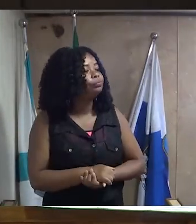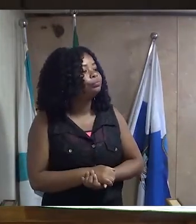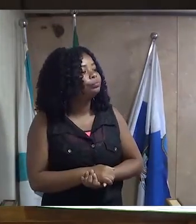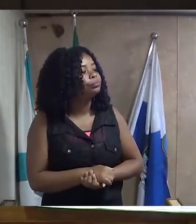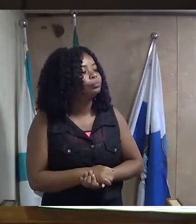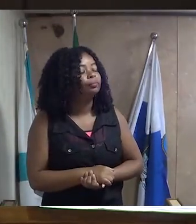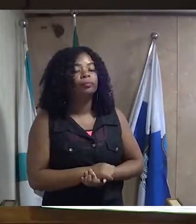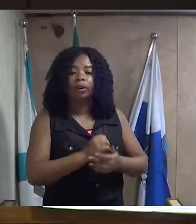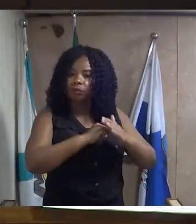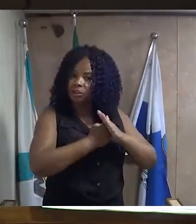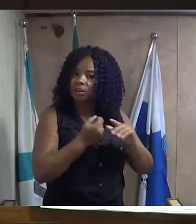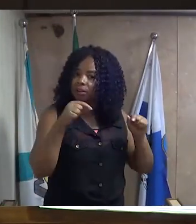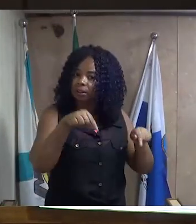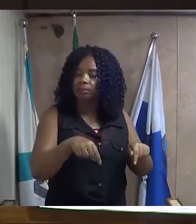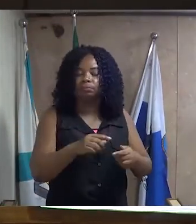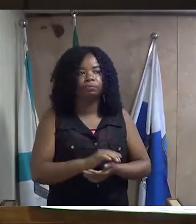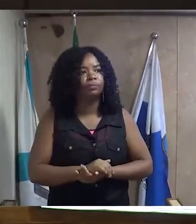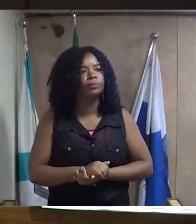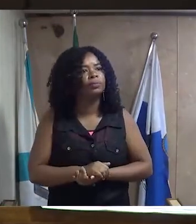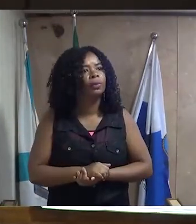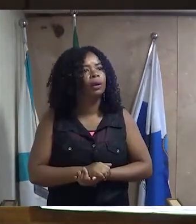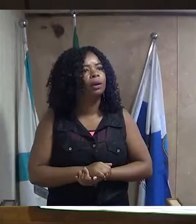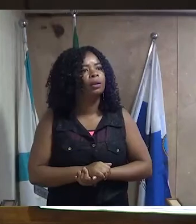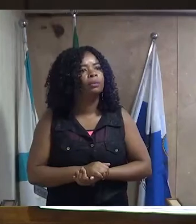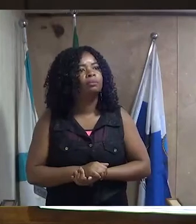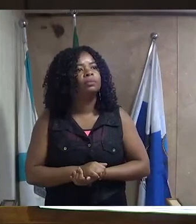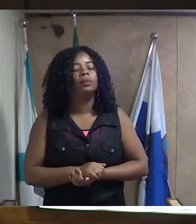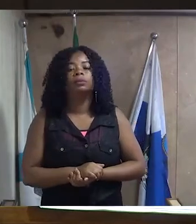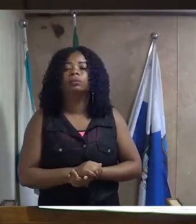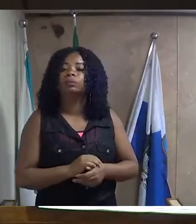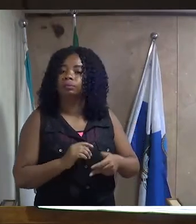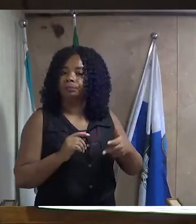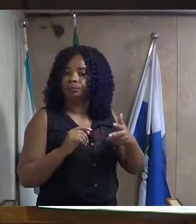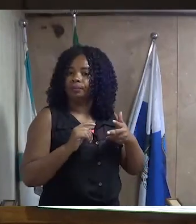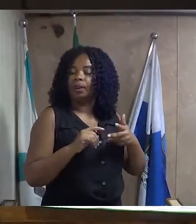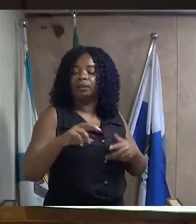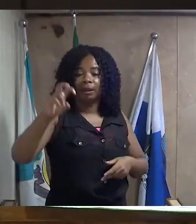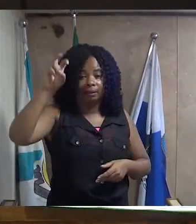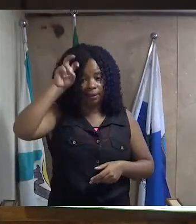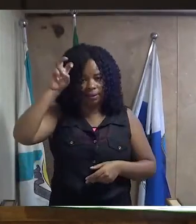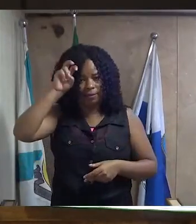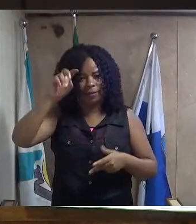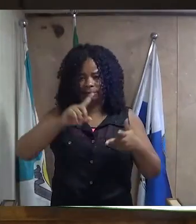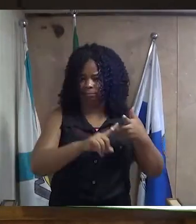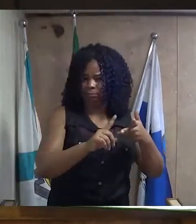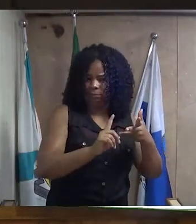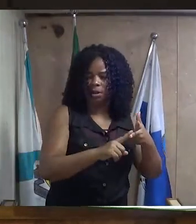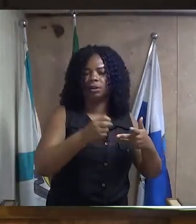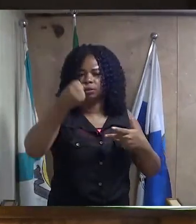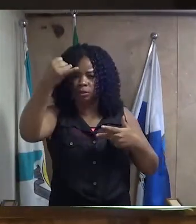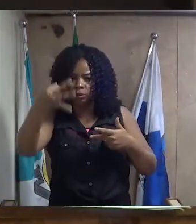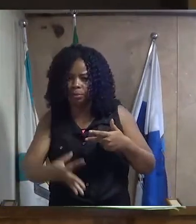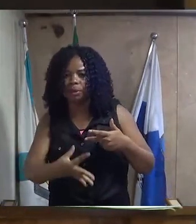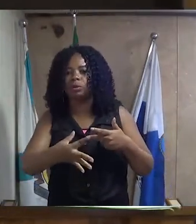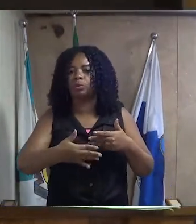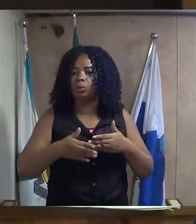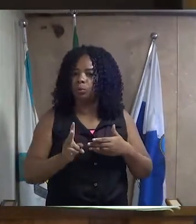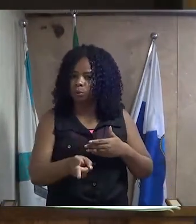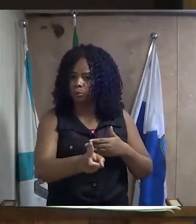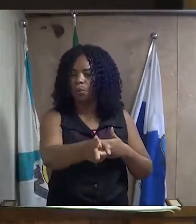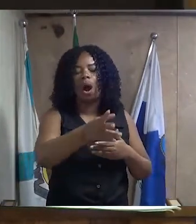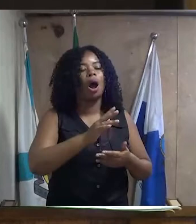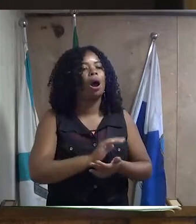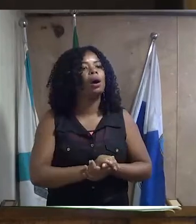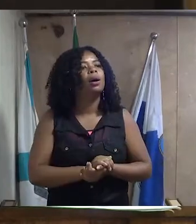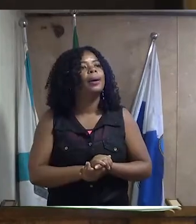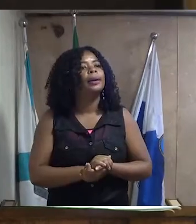e vou encerrar aqui, deixar para a próxima quinta-feira, para a gente poder dar continuidade. E